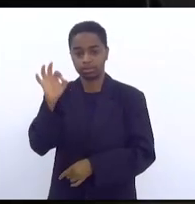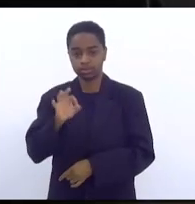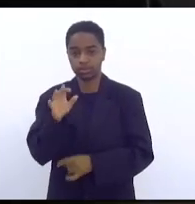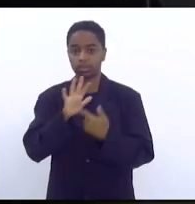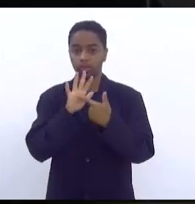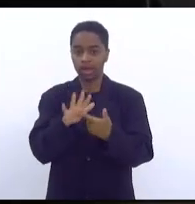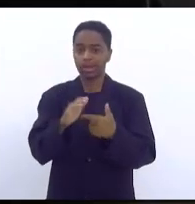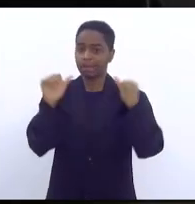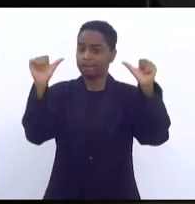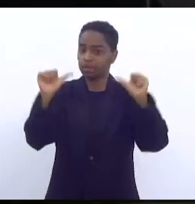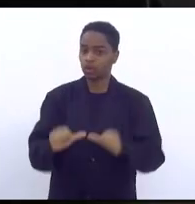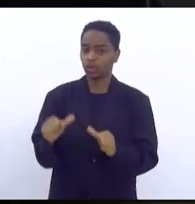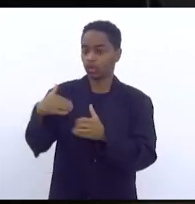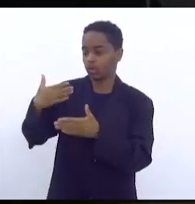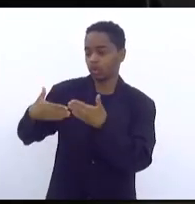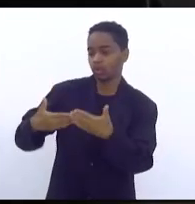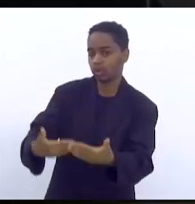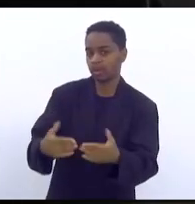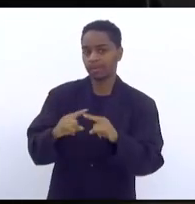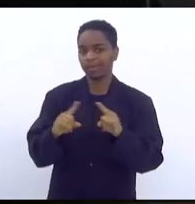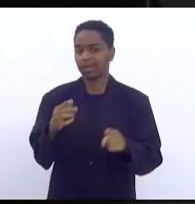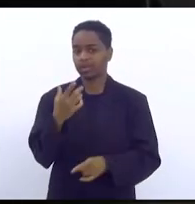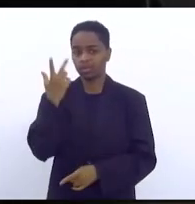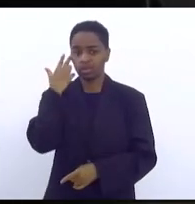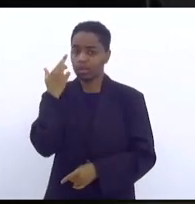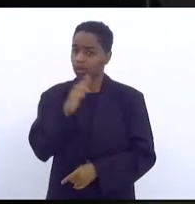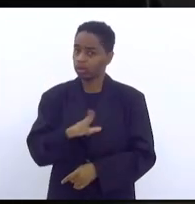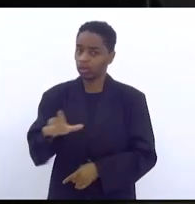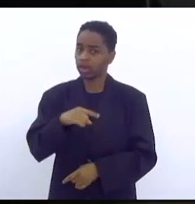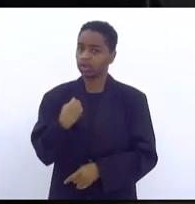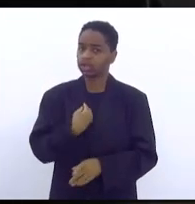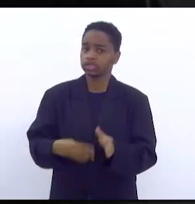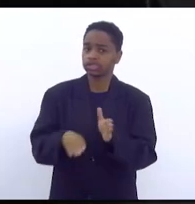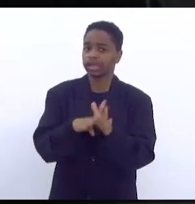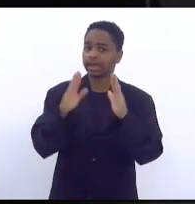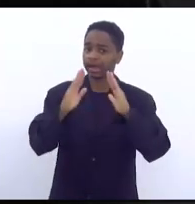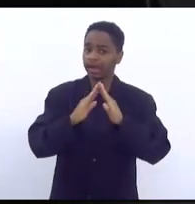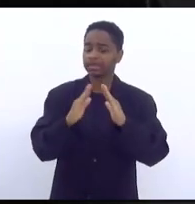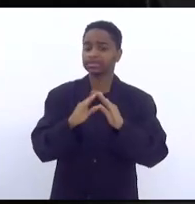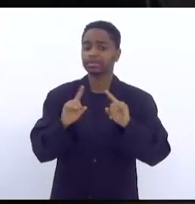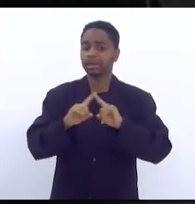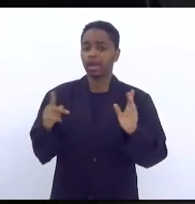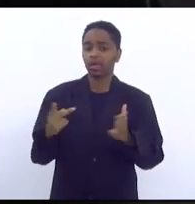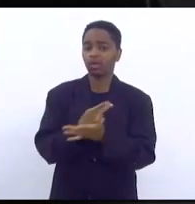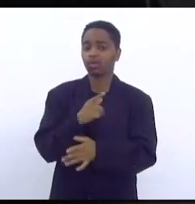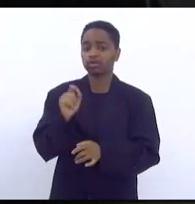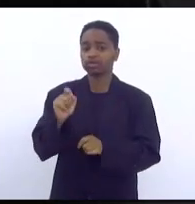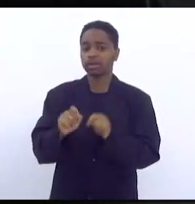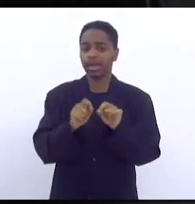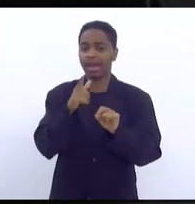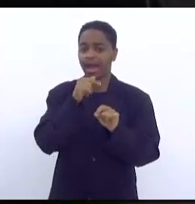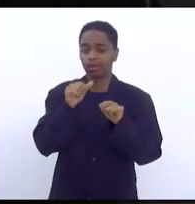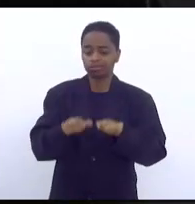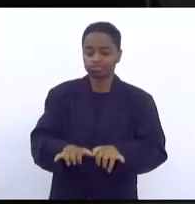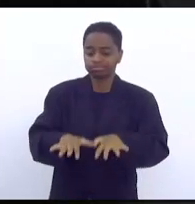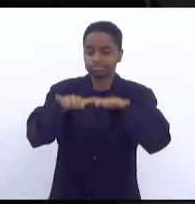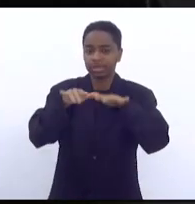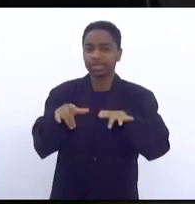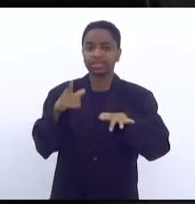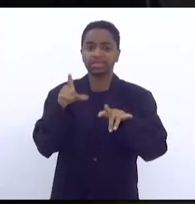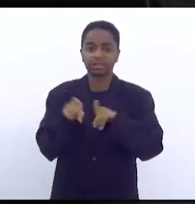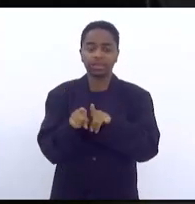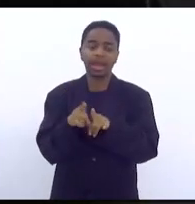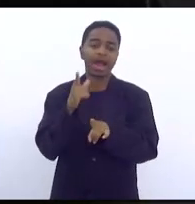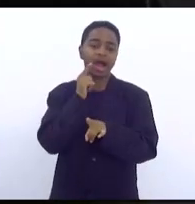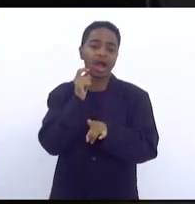últimos anos não é normal chegarmos em nossos territórios depois de uma chuva e enfrentarmos inundações e enchentes com esgoto para chegar na nossas